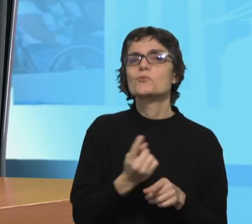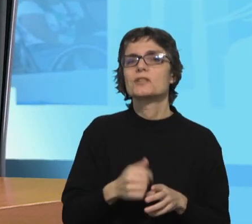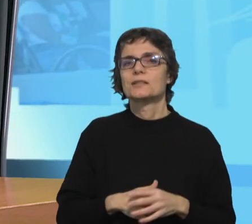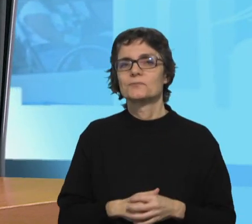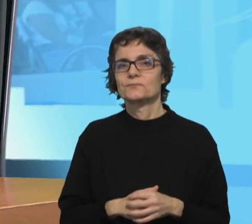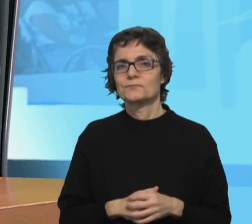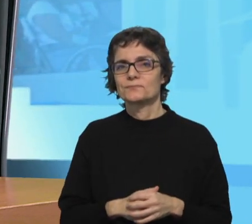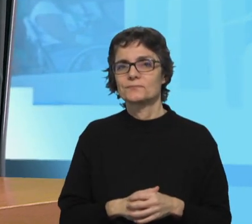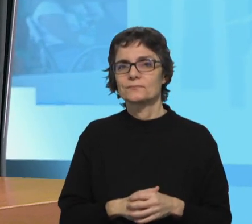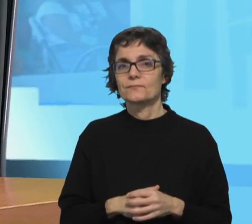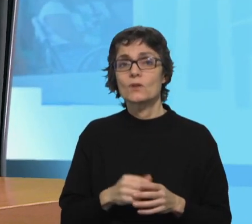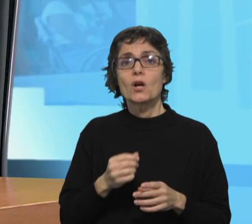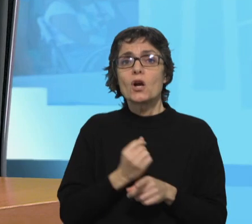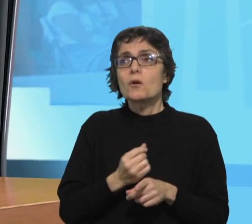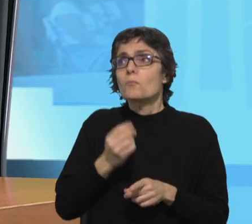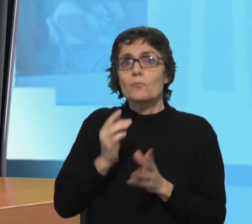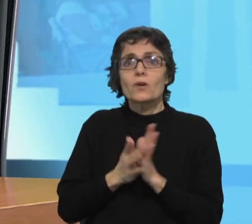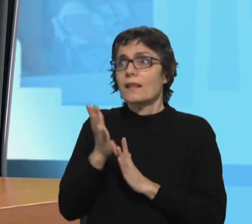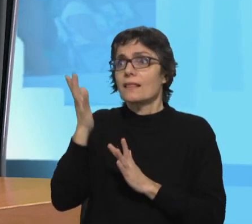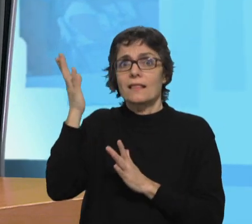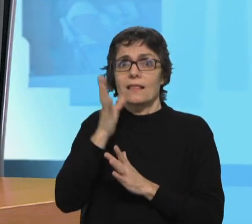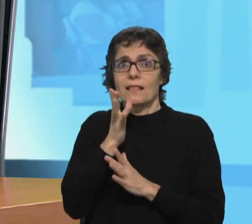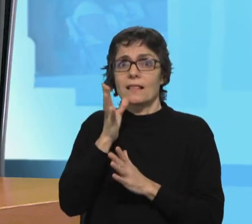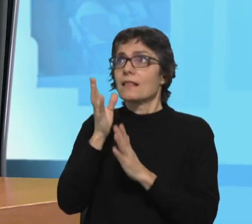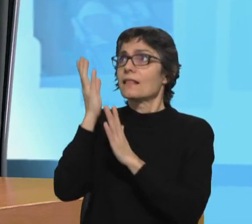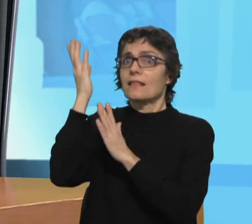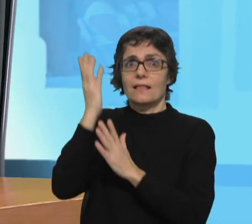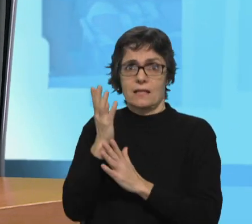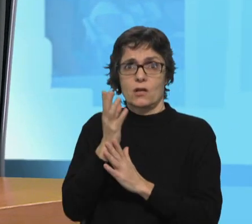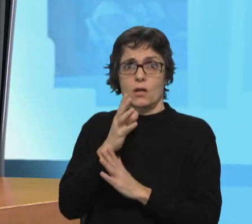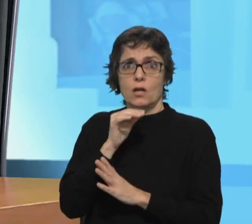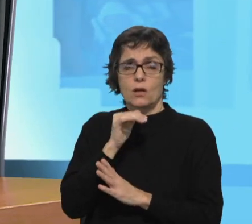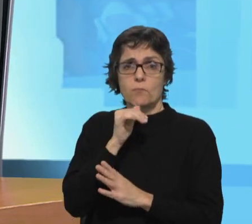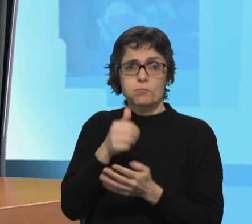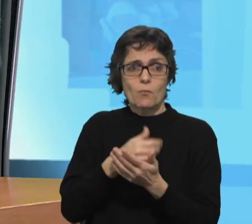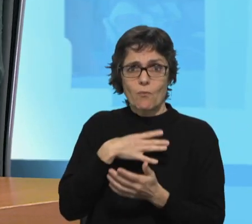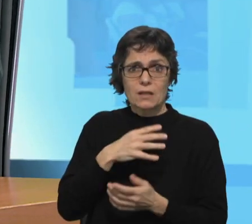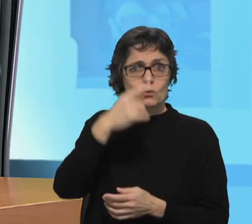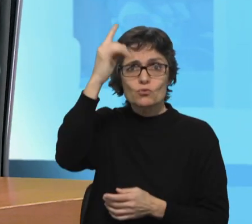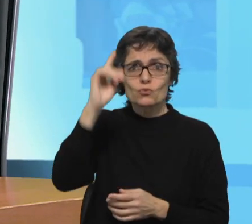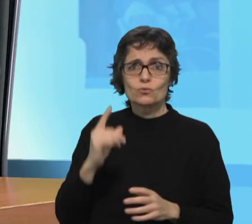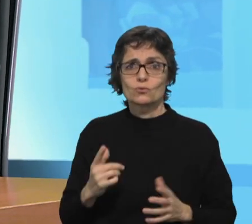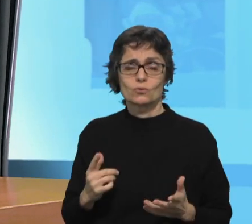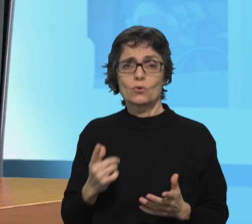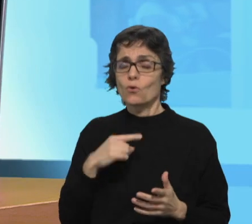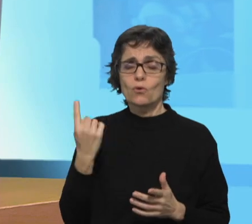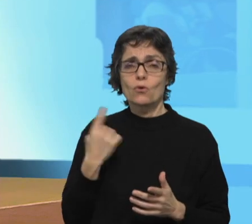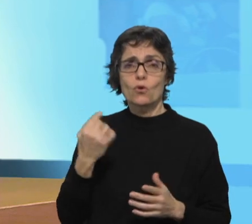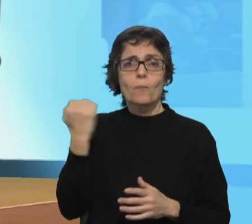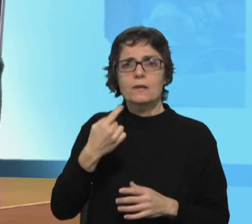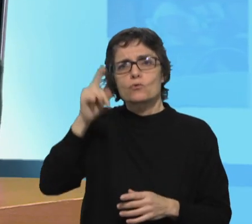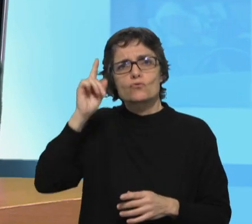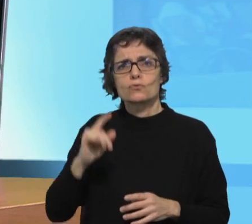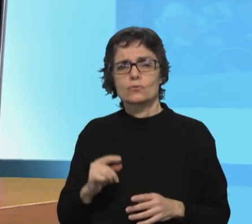É que Deus não quer a morte de ninguém. Nós não matamos como os outros povos fazem, nós não damos a